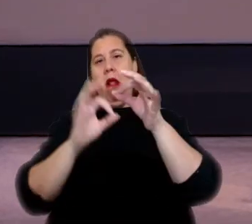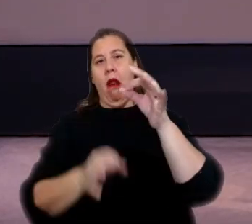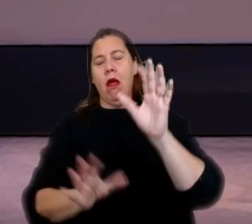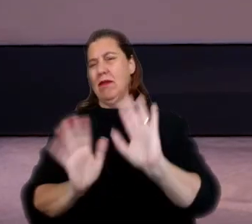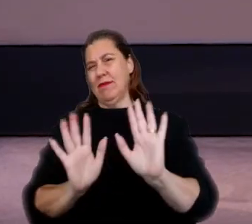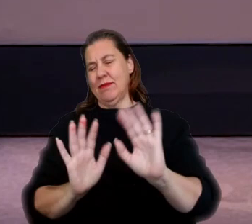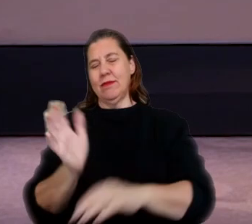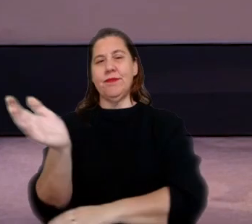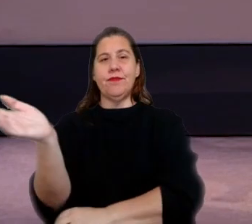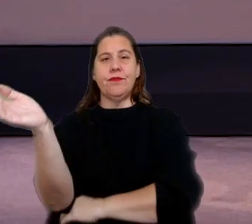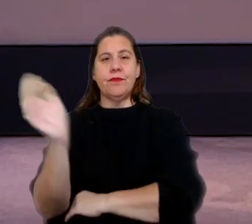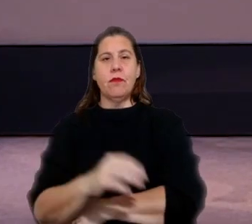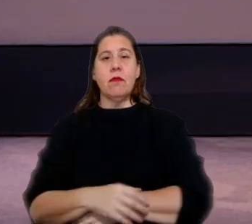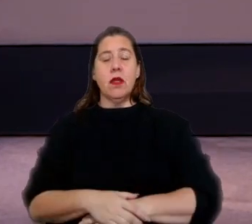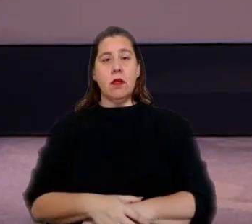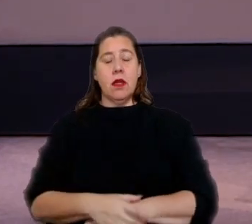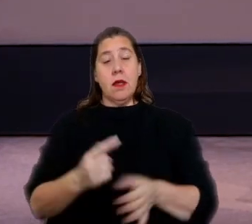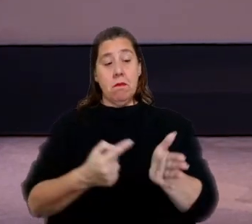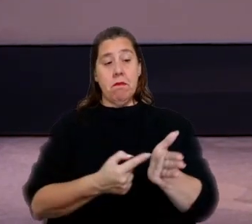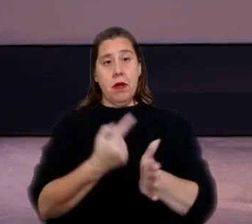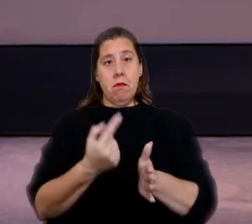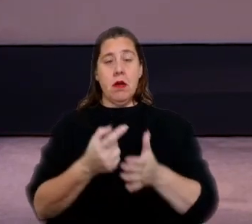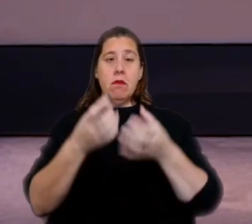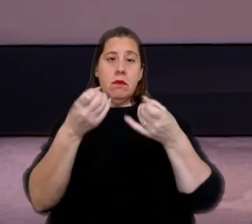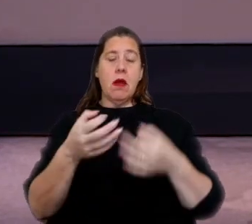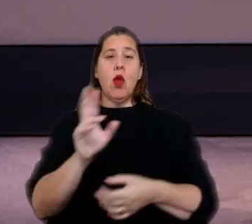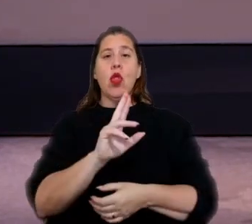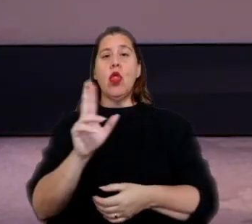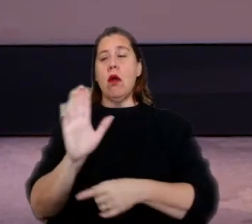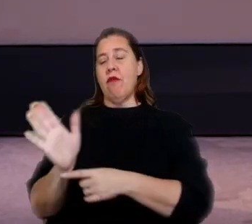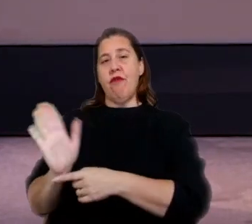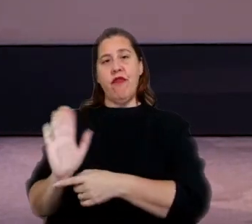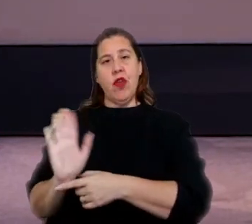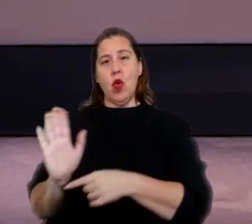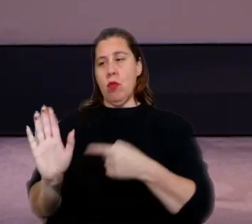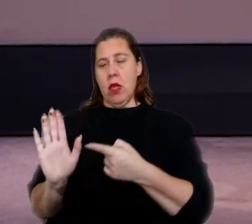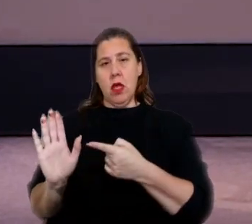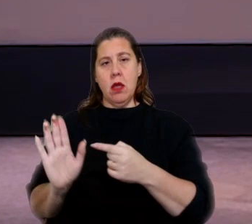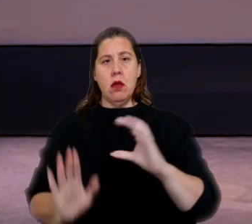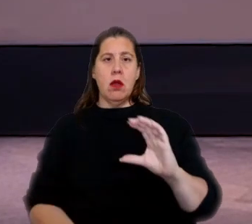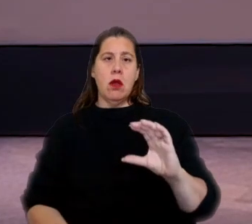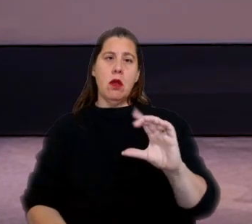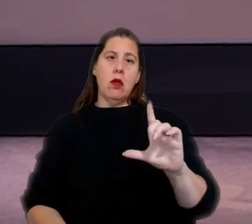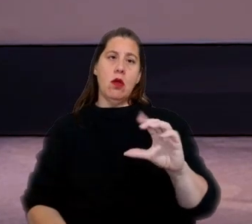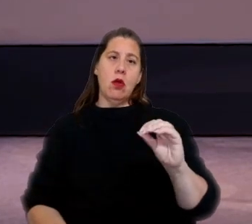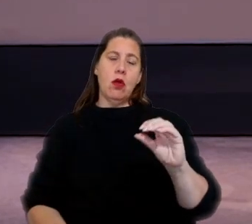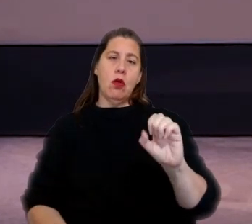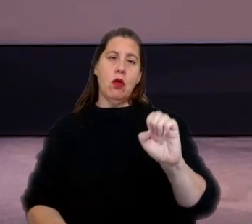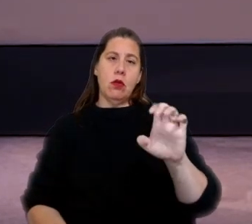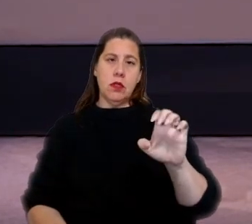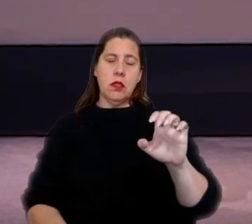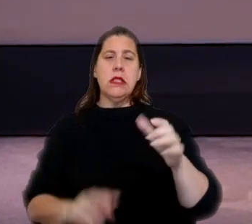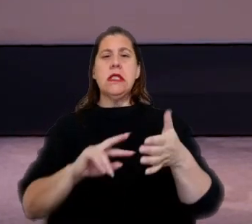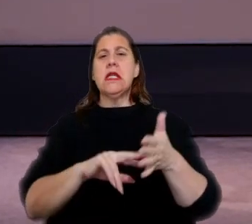inteira. Bom, eu vou primeiro falar do nome do filme, né, esse filme Close, que